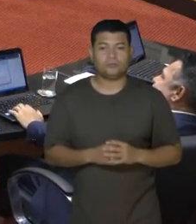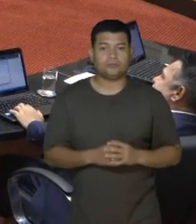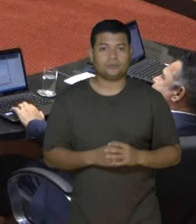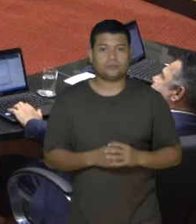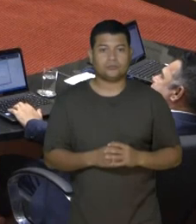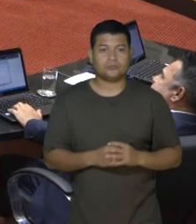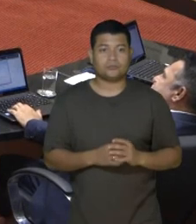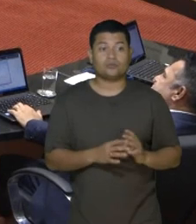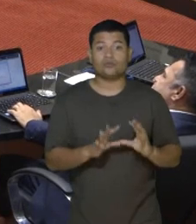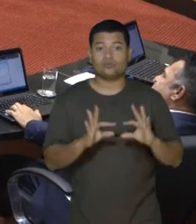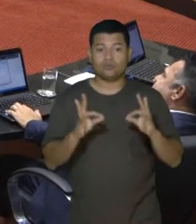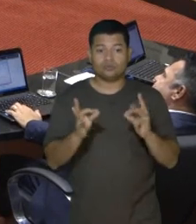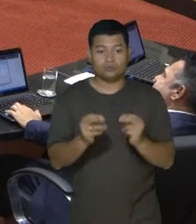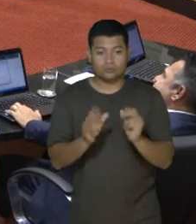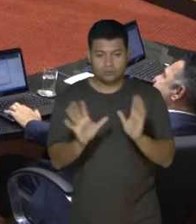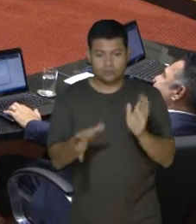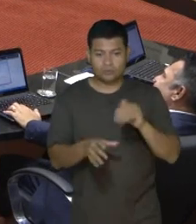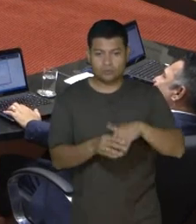votaram